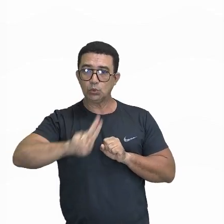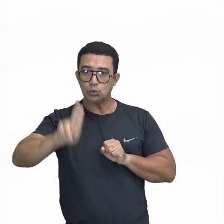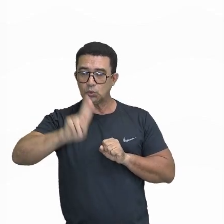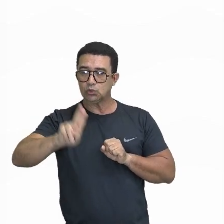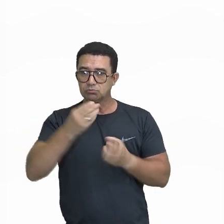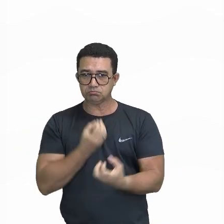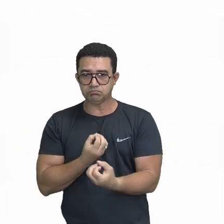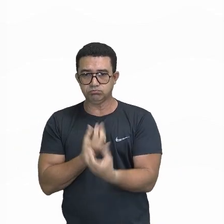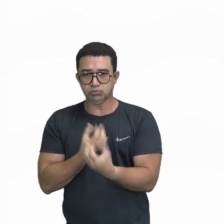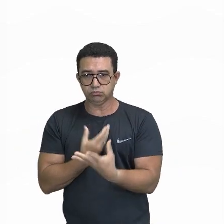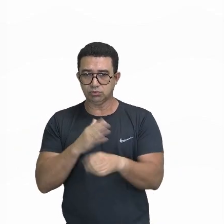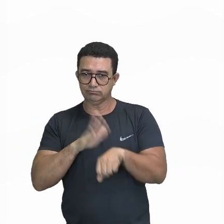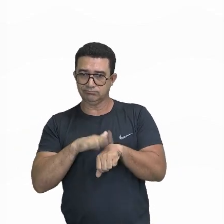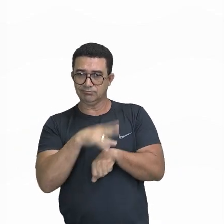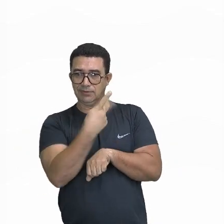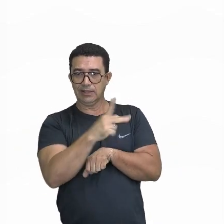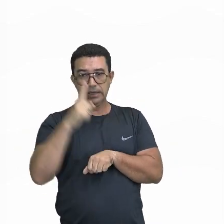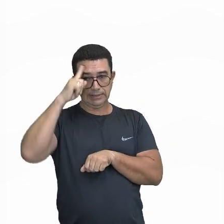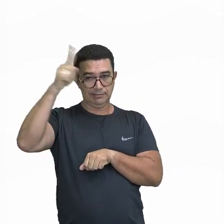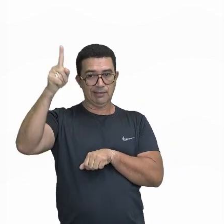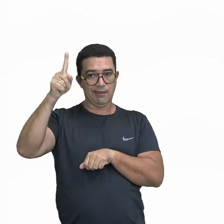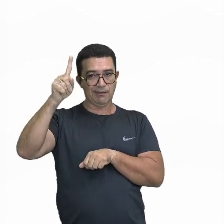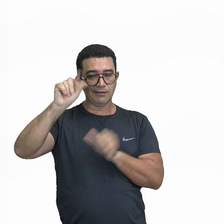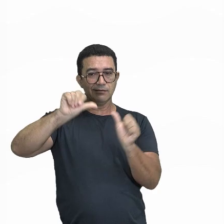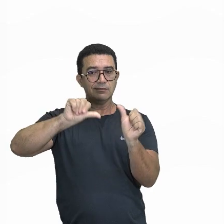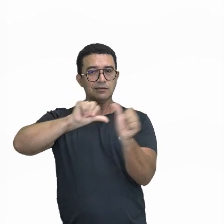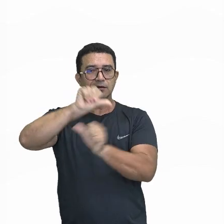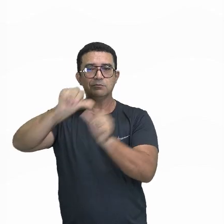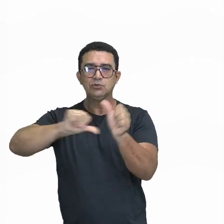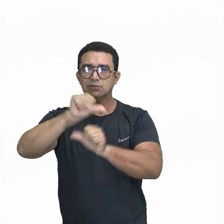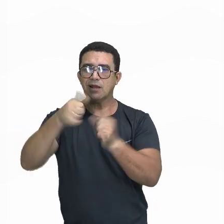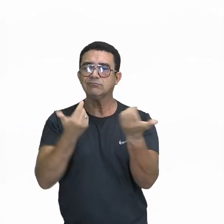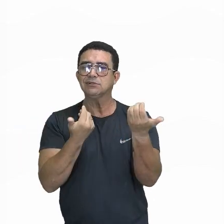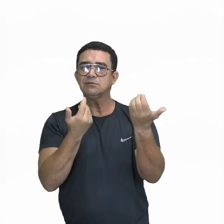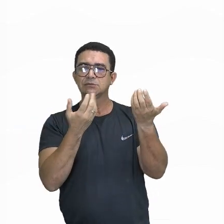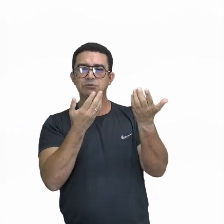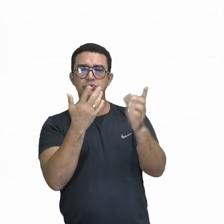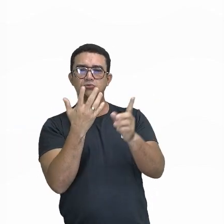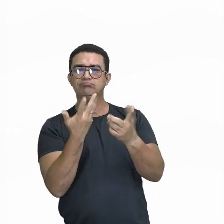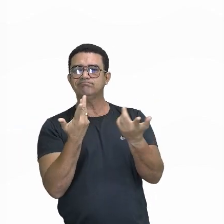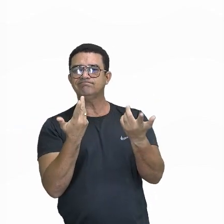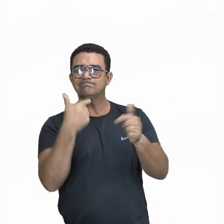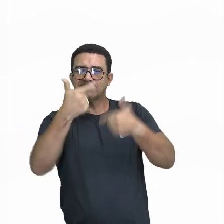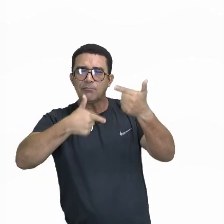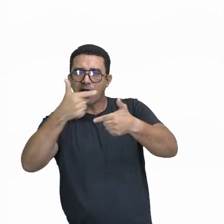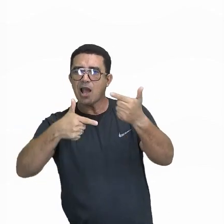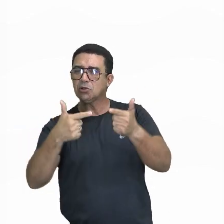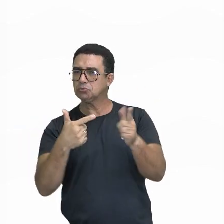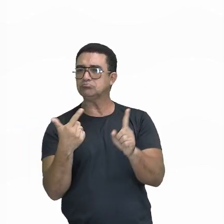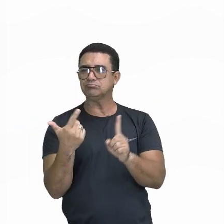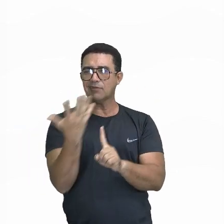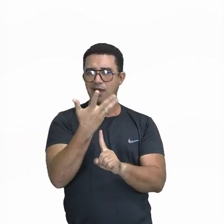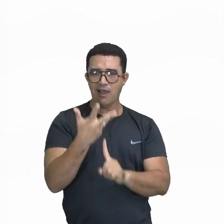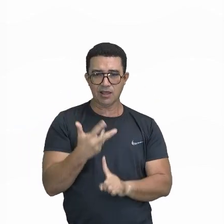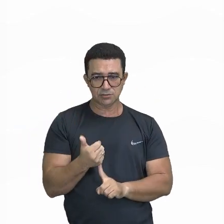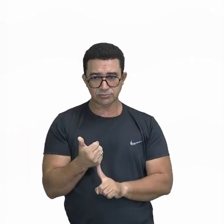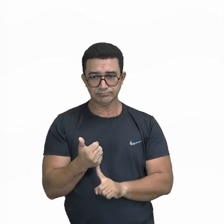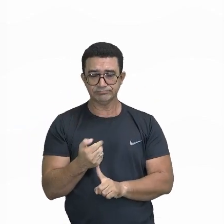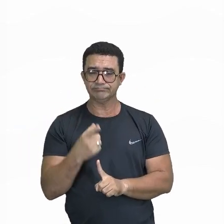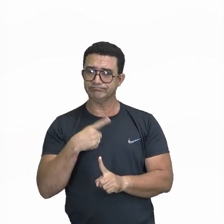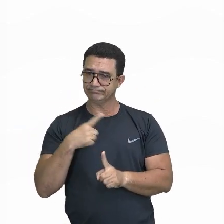produzir sua ideia e transformá-la em uma obra de arte. Então, temos diferentes